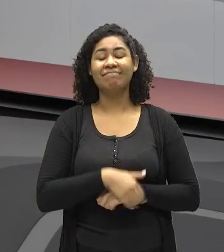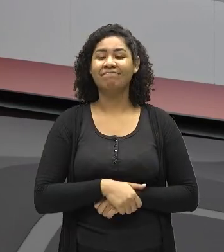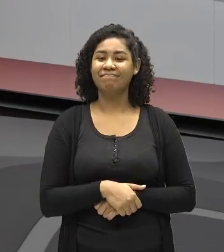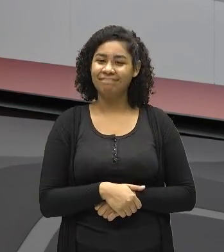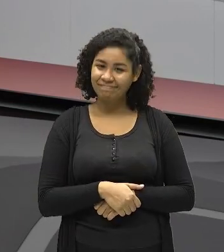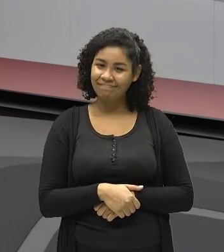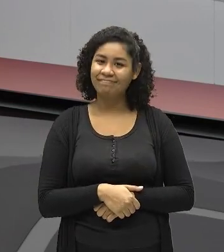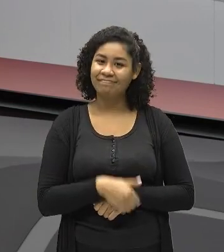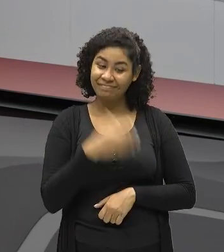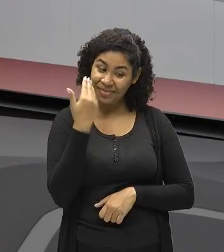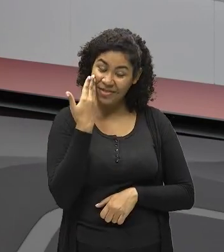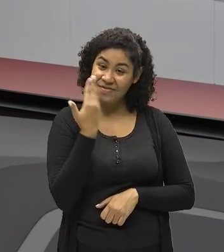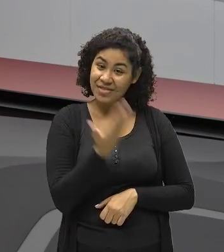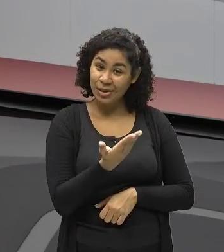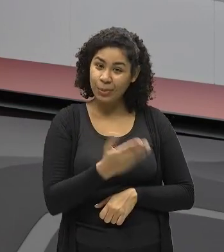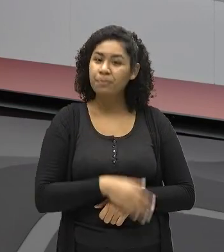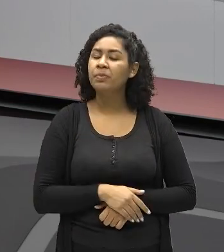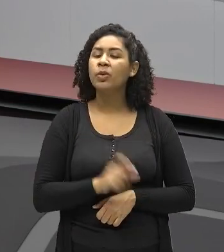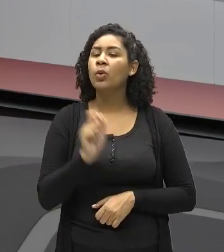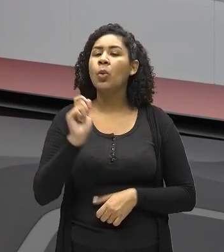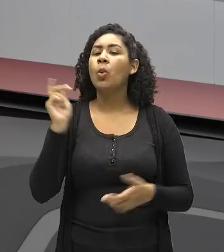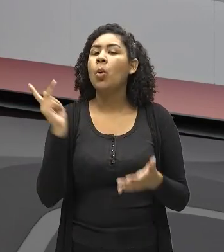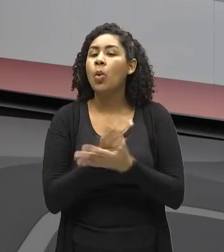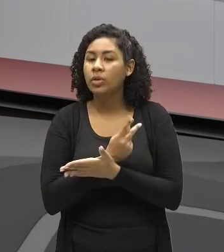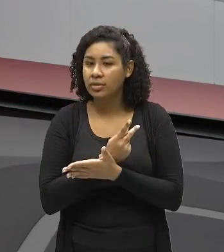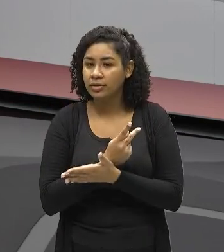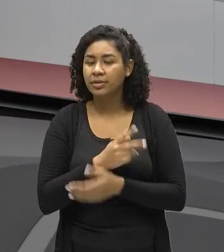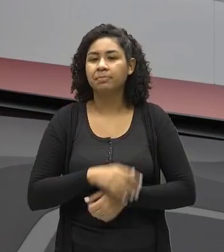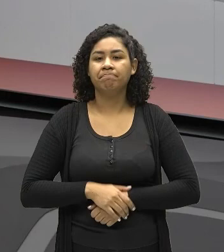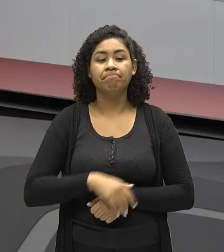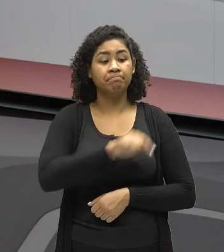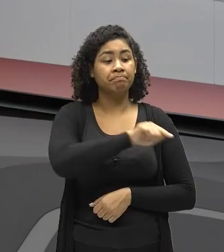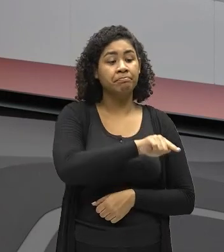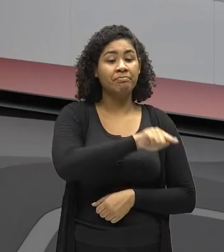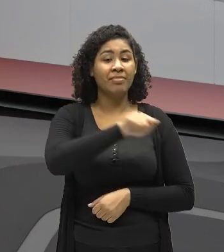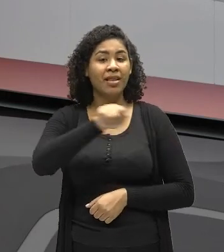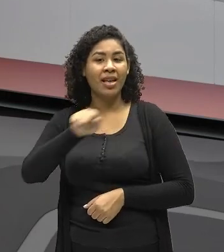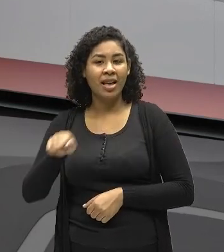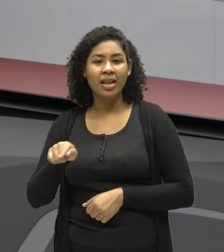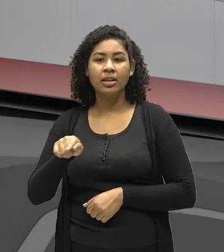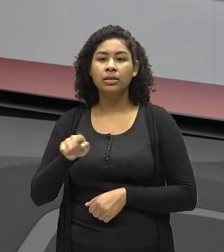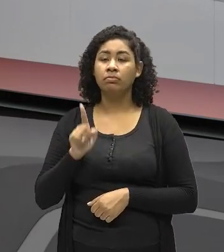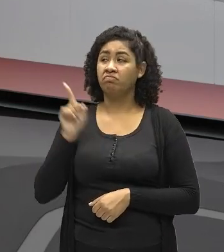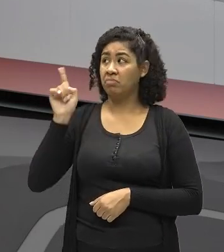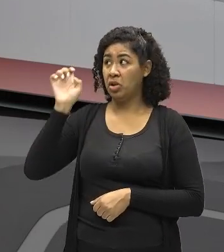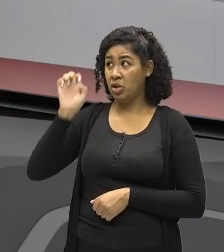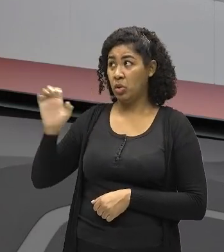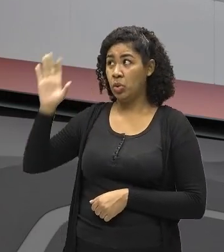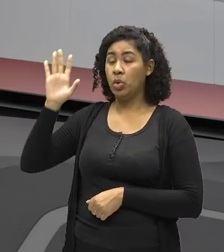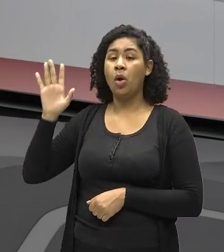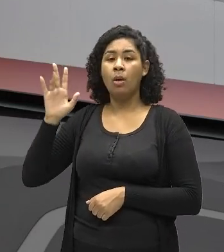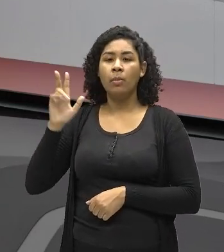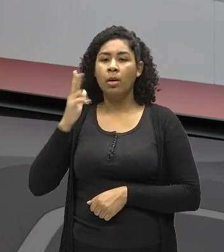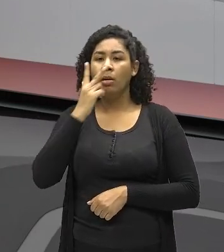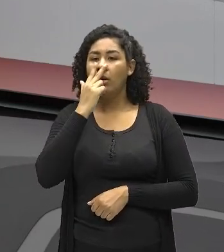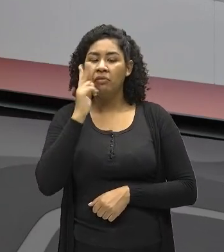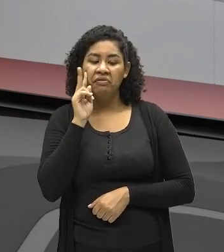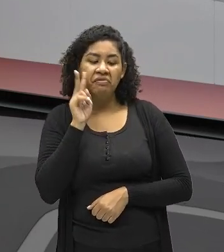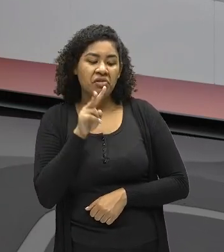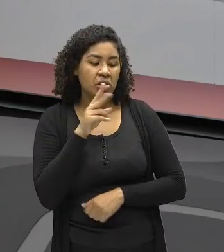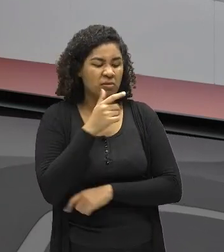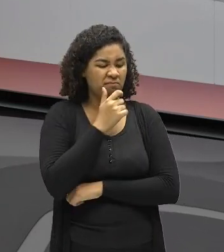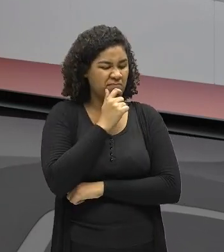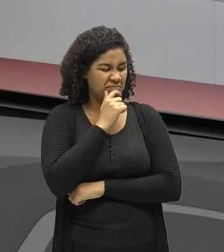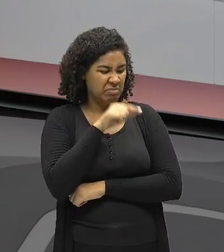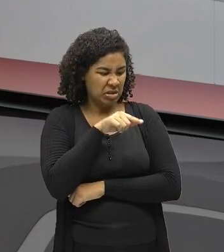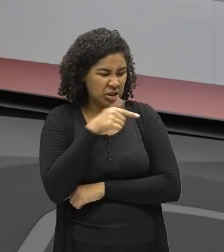Né? Então, o que acontece? Eles vão mudar o quê? Vão tirar a nossa língua. Olha, a gente acaba com a